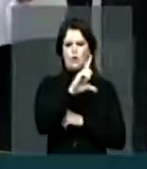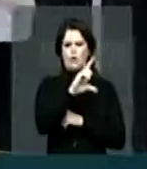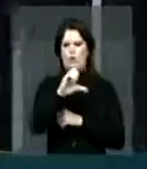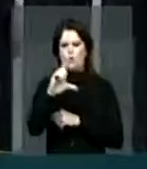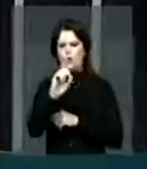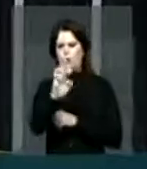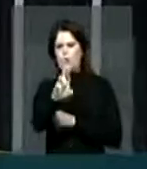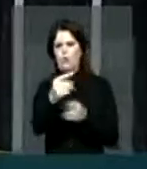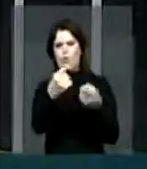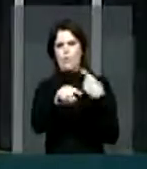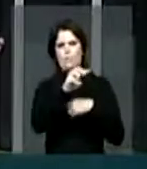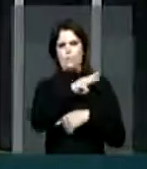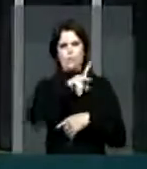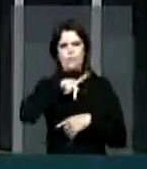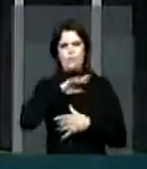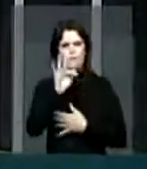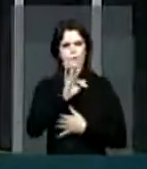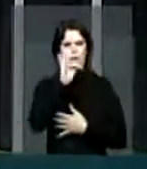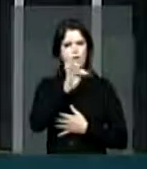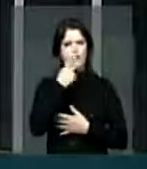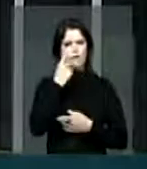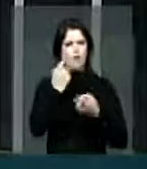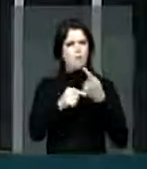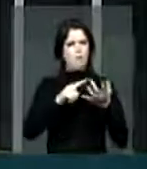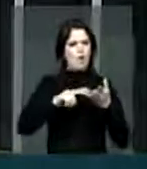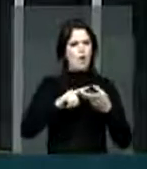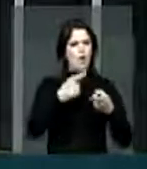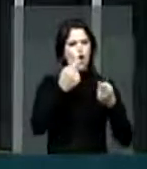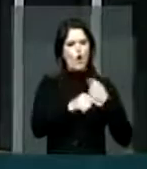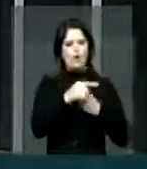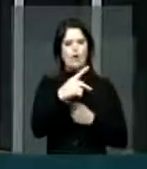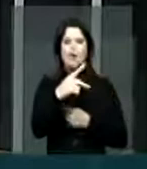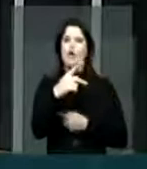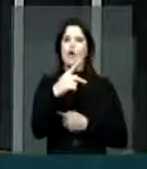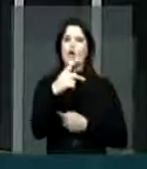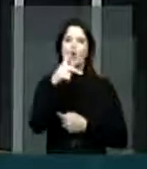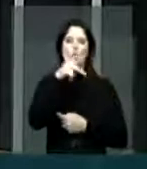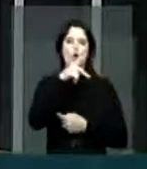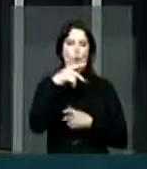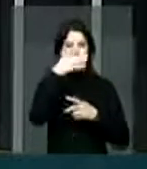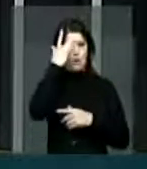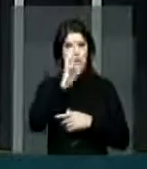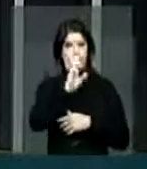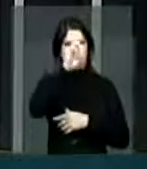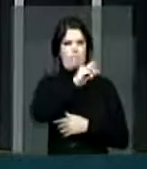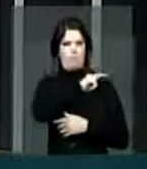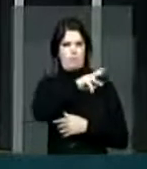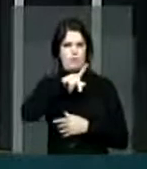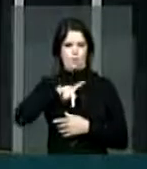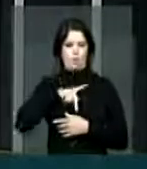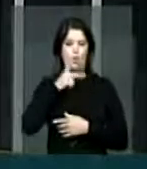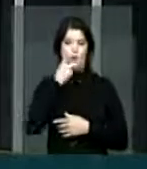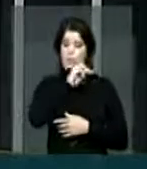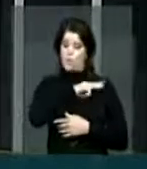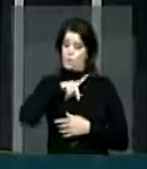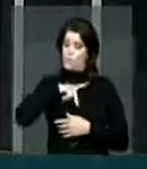Público Federal, contra a instituição do Ministério Público, contra o Procurador-Geral Roberto Gurgel. O Ministério Público é uma